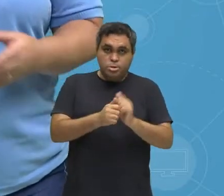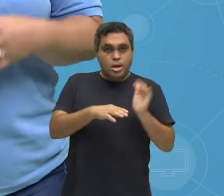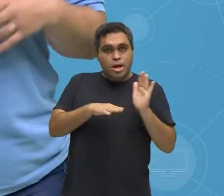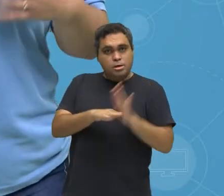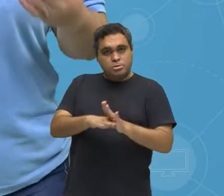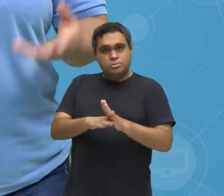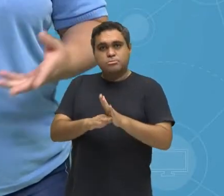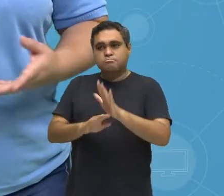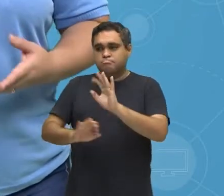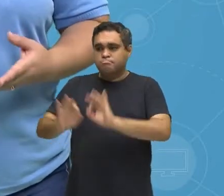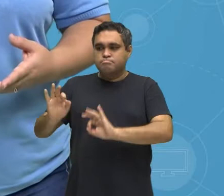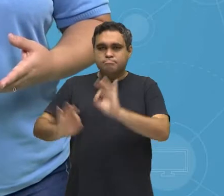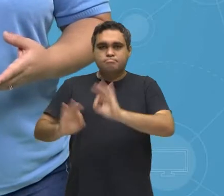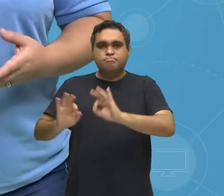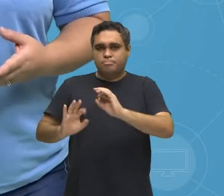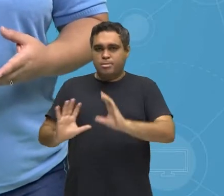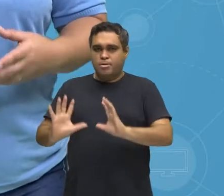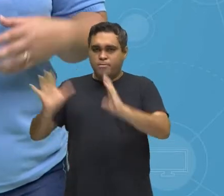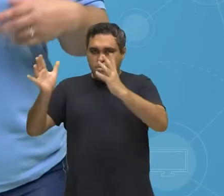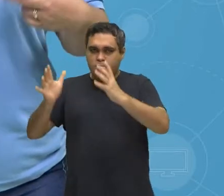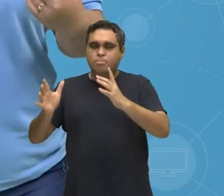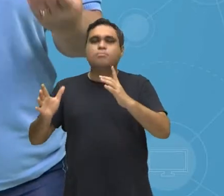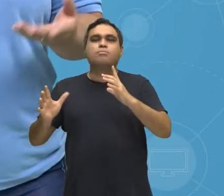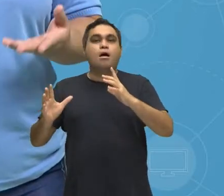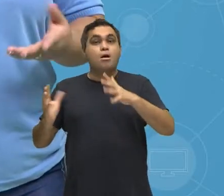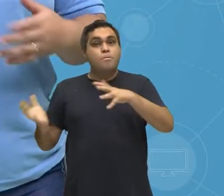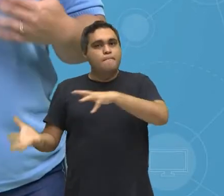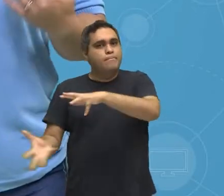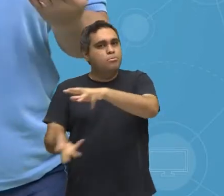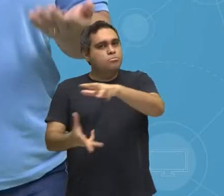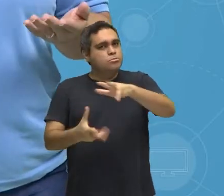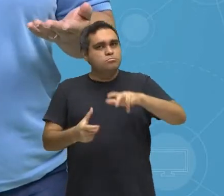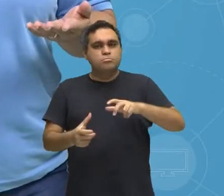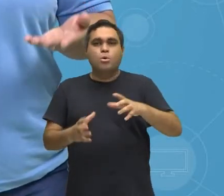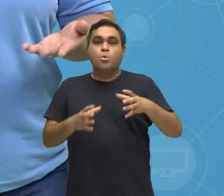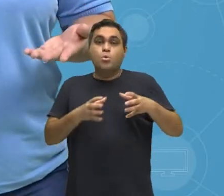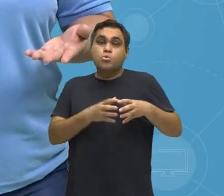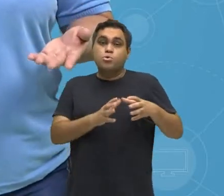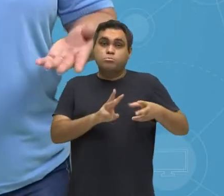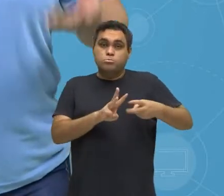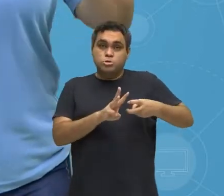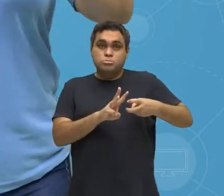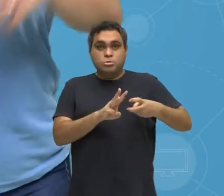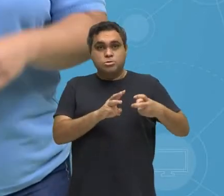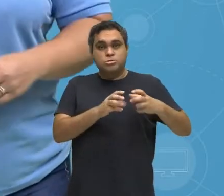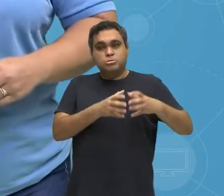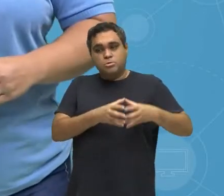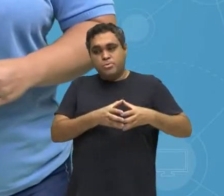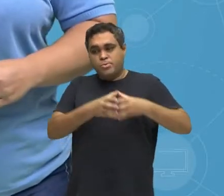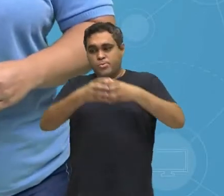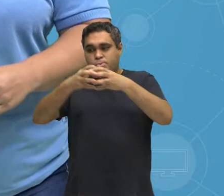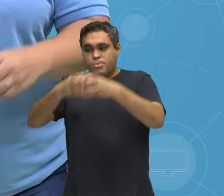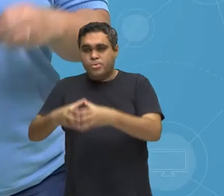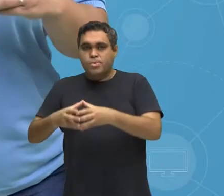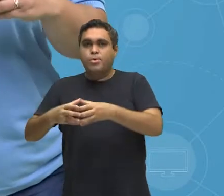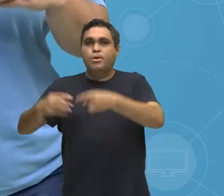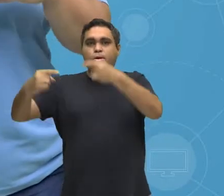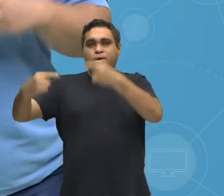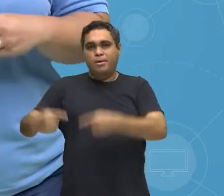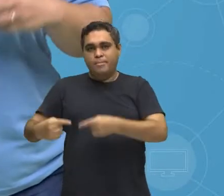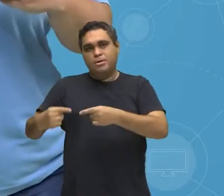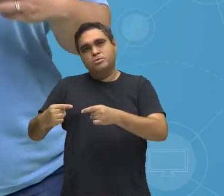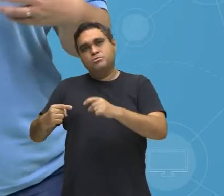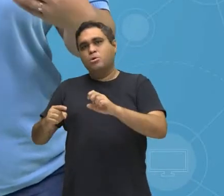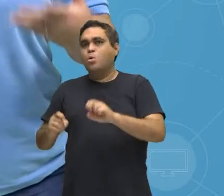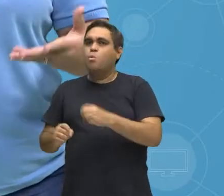a presença de várias etnias, onde eles vão competir e demonstrar esportes. E nessa aula de hoje nós vamos